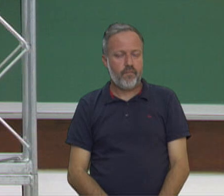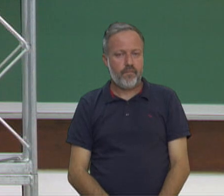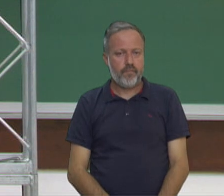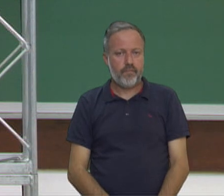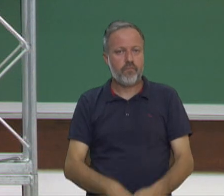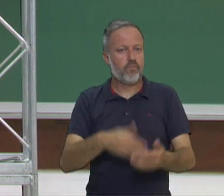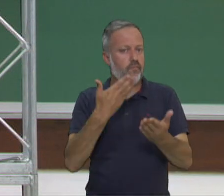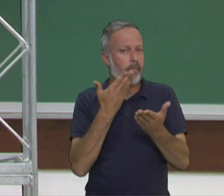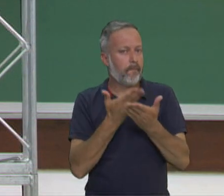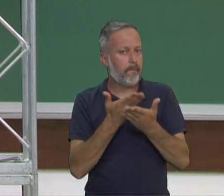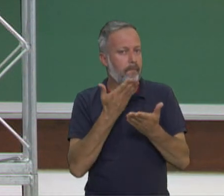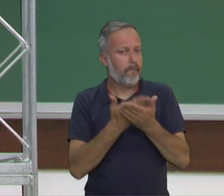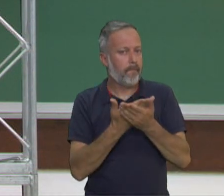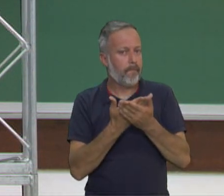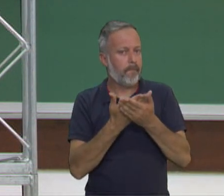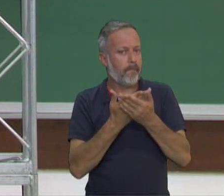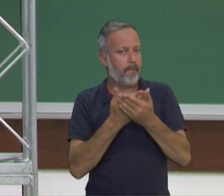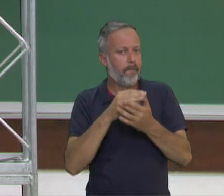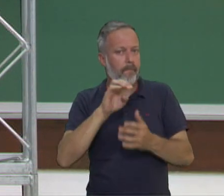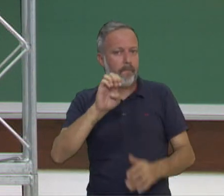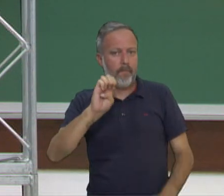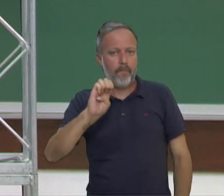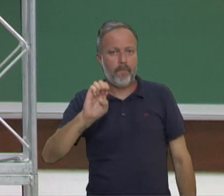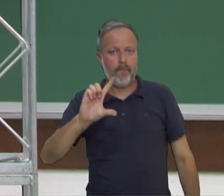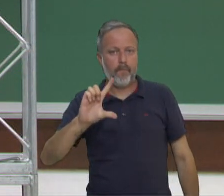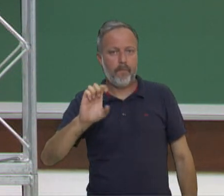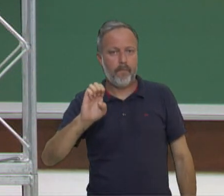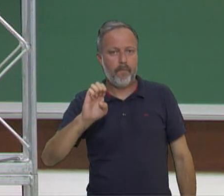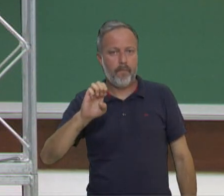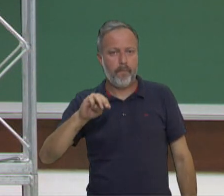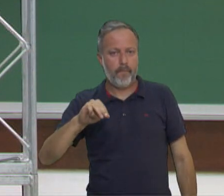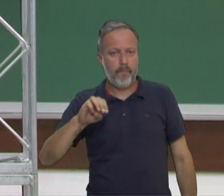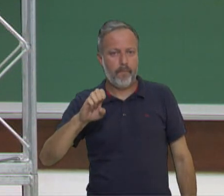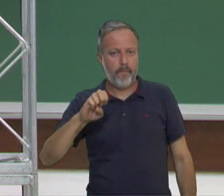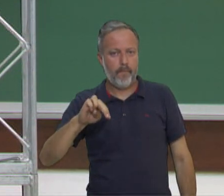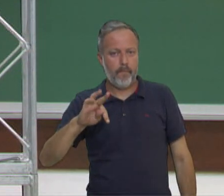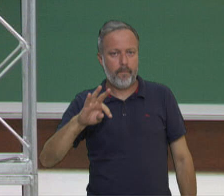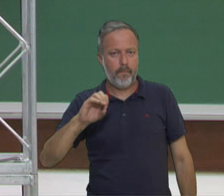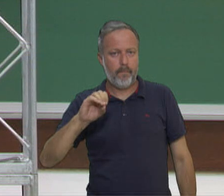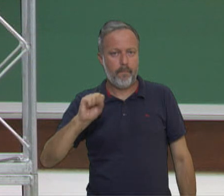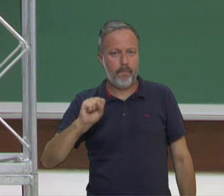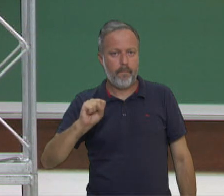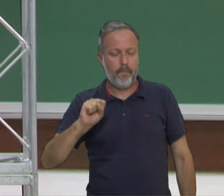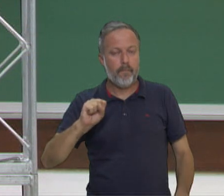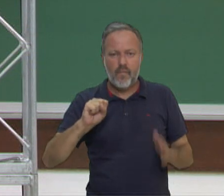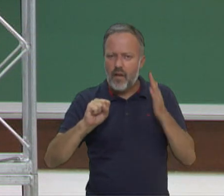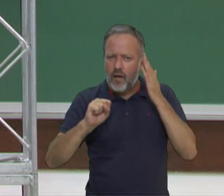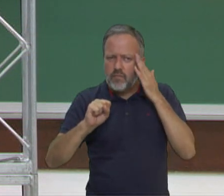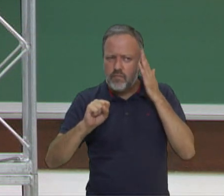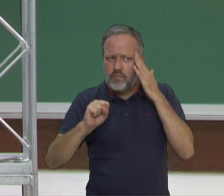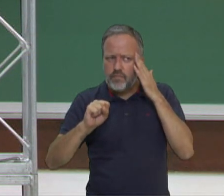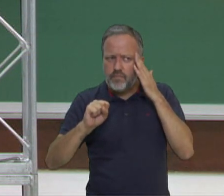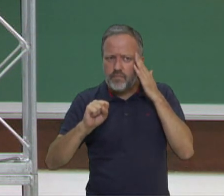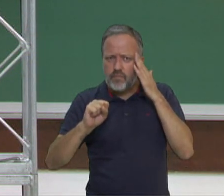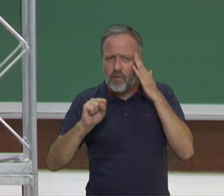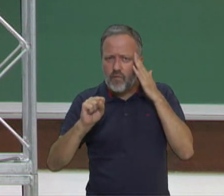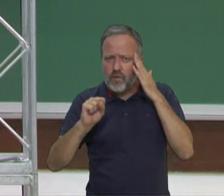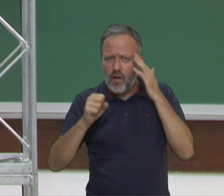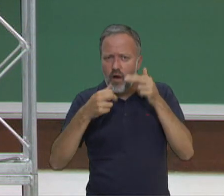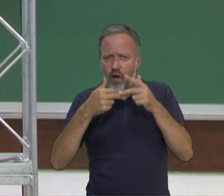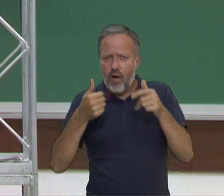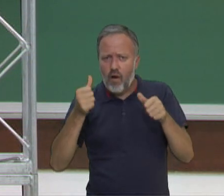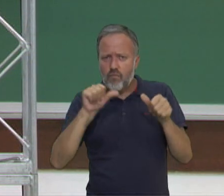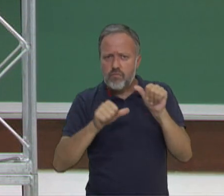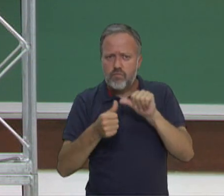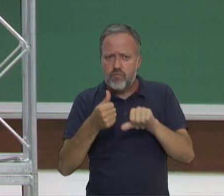Estudo dos elementos. É muito complicado a gente ficar desenhando elemento por elemento. Pensou cada vez que eu vou falar de um elemento químico, eu